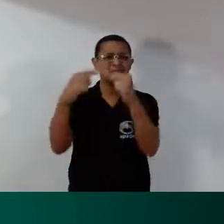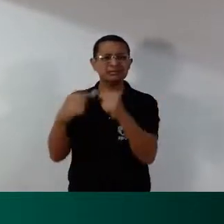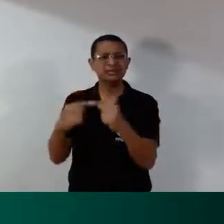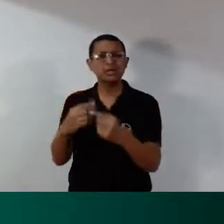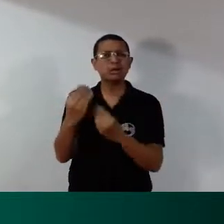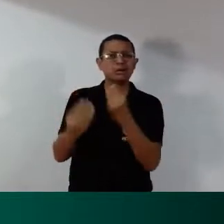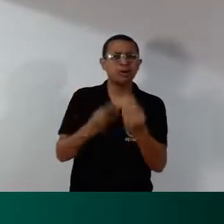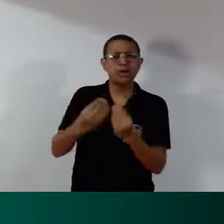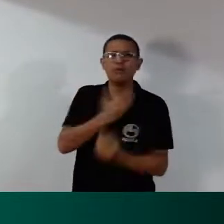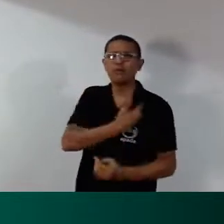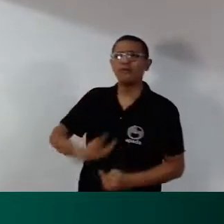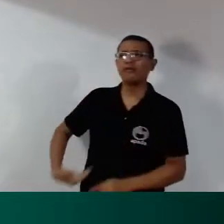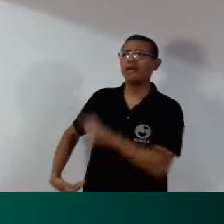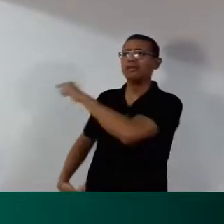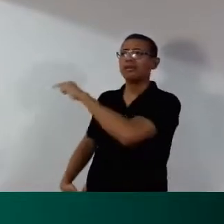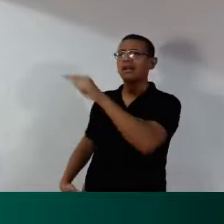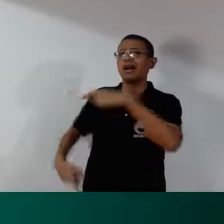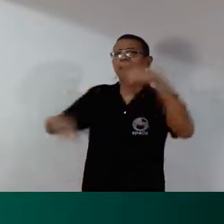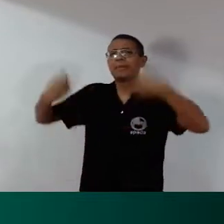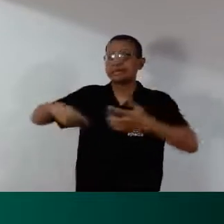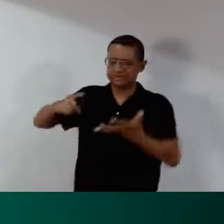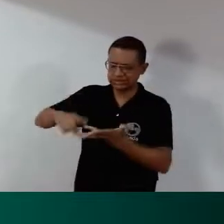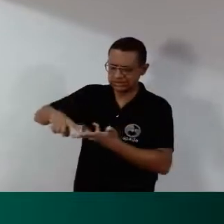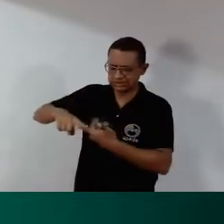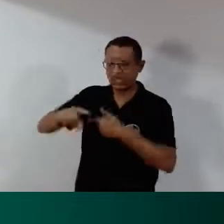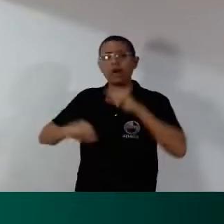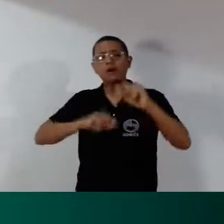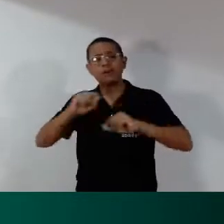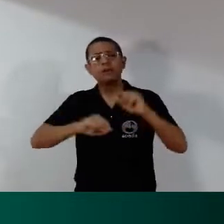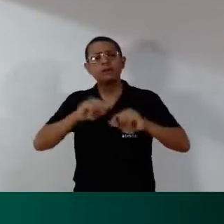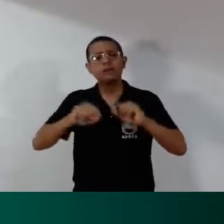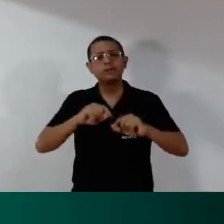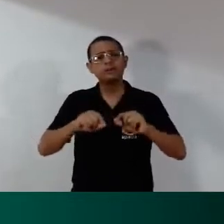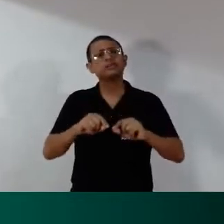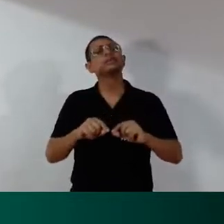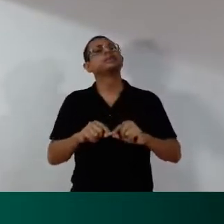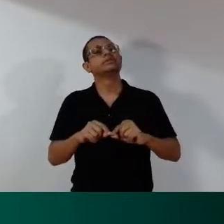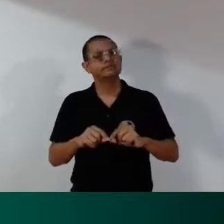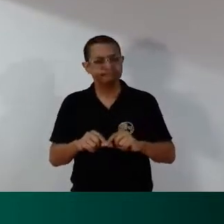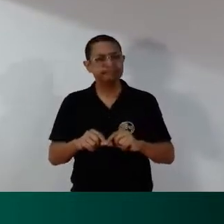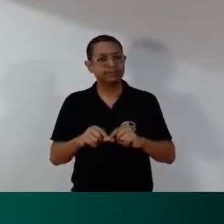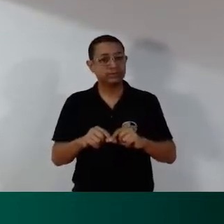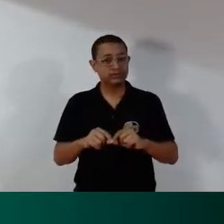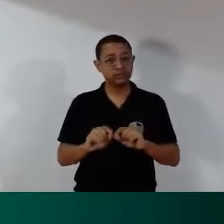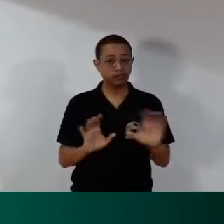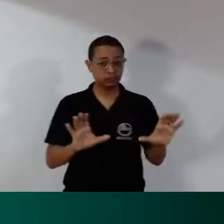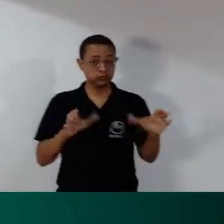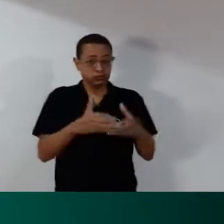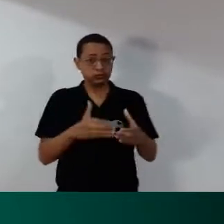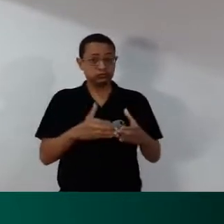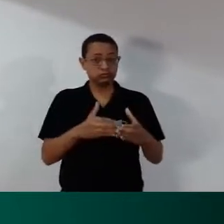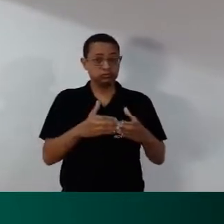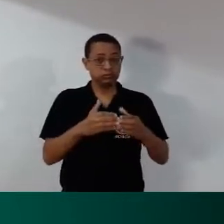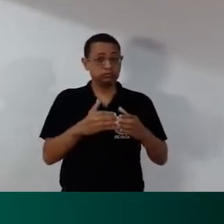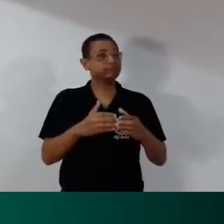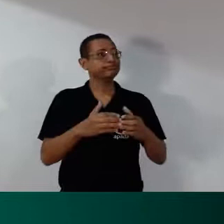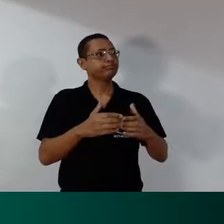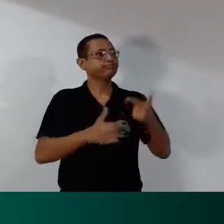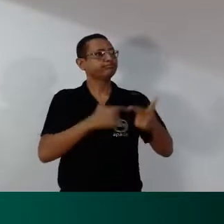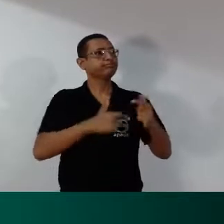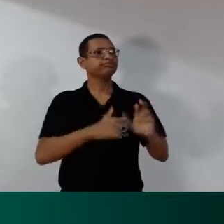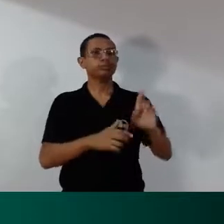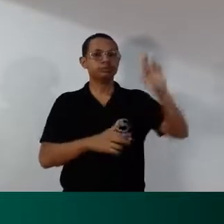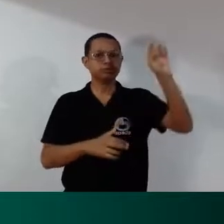Estado tem que funcionar porque é assim que inclusive Ogum é variado incide sobre o